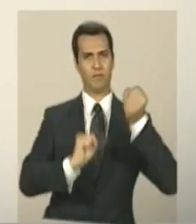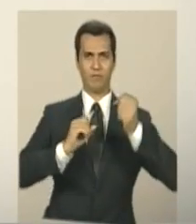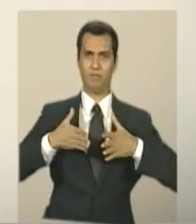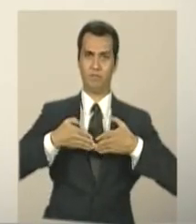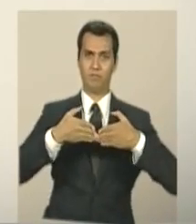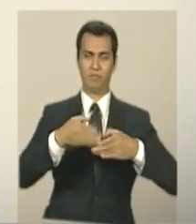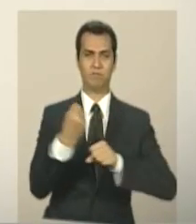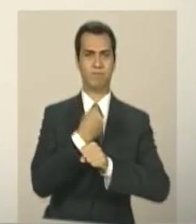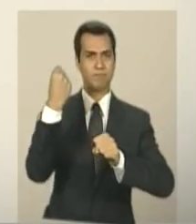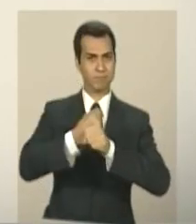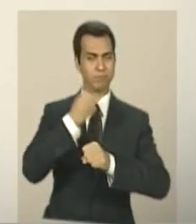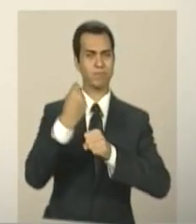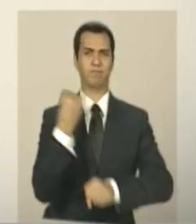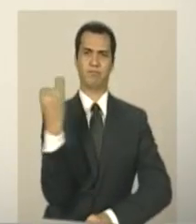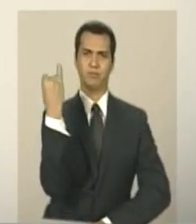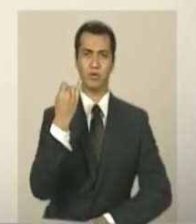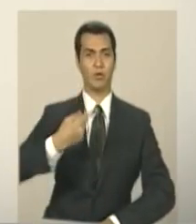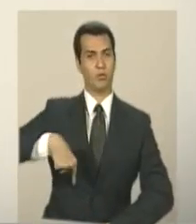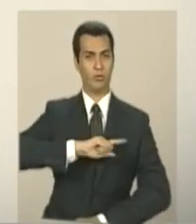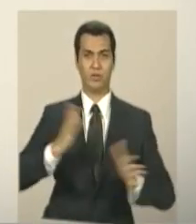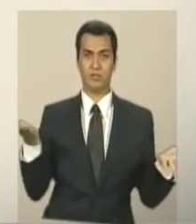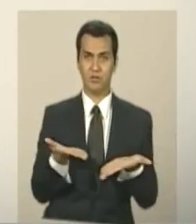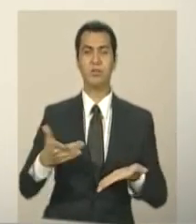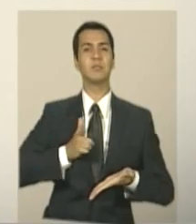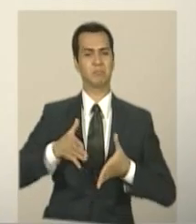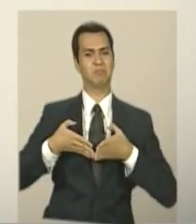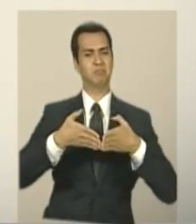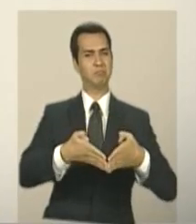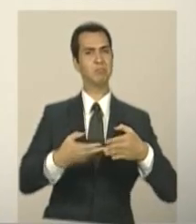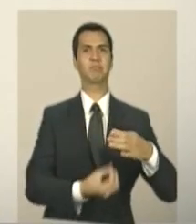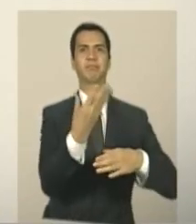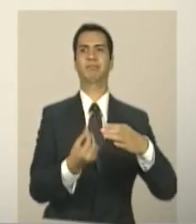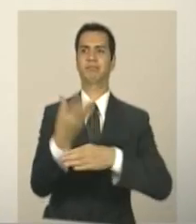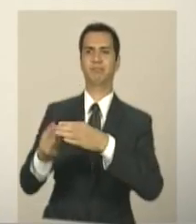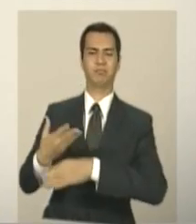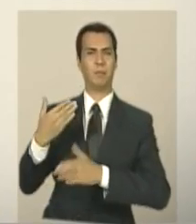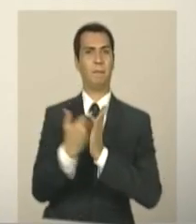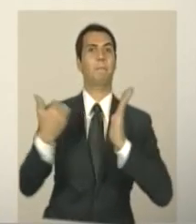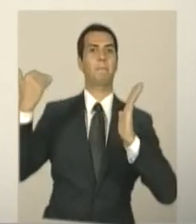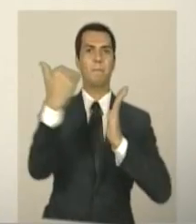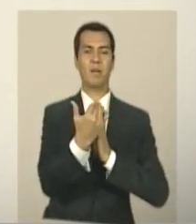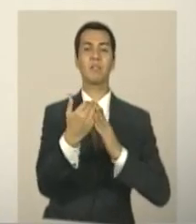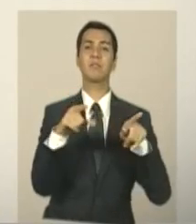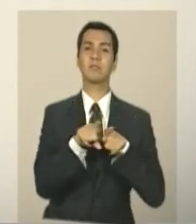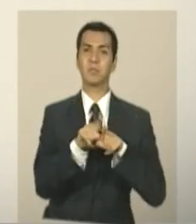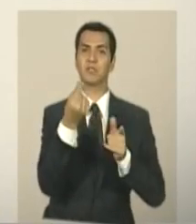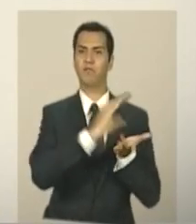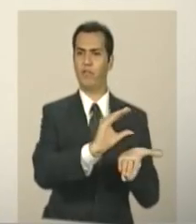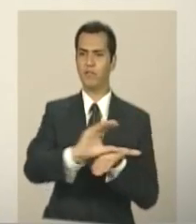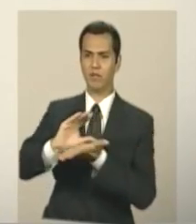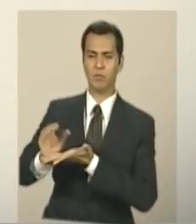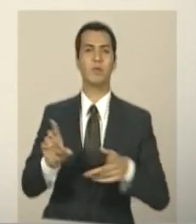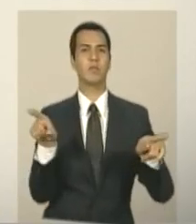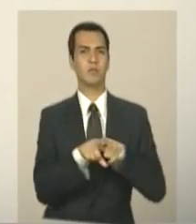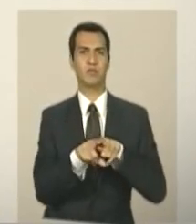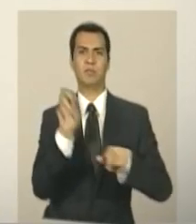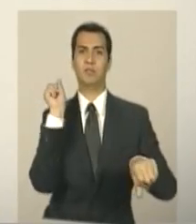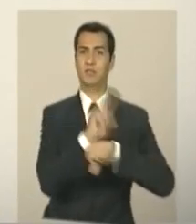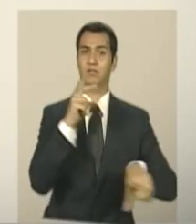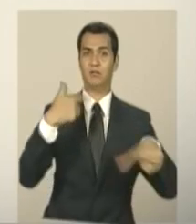agora fabricando navios fazendo investimentos e criando empregos aqui no Brasil ao invés Luciano de